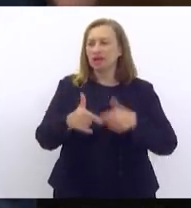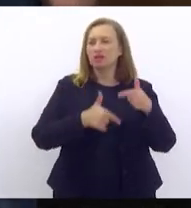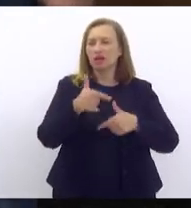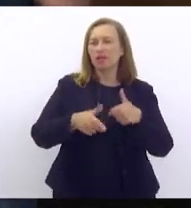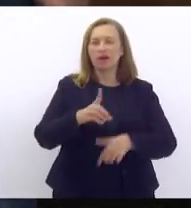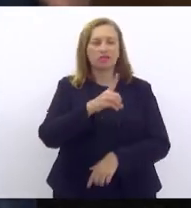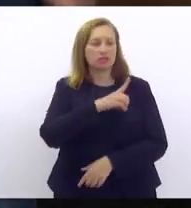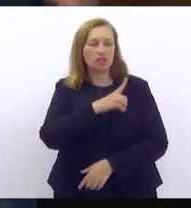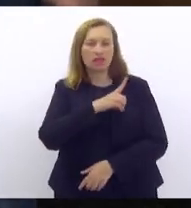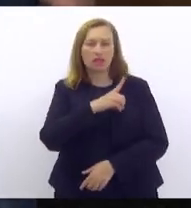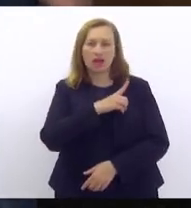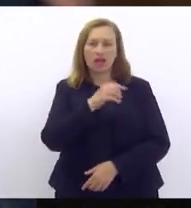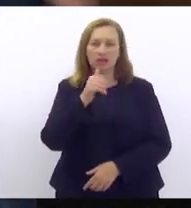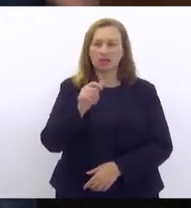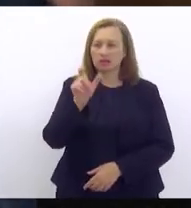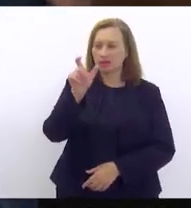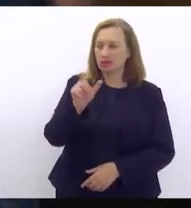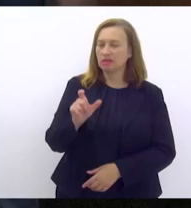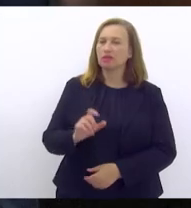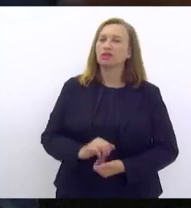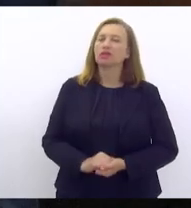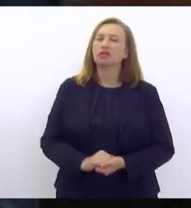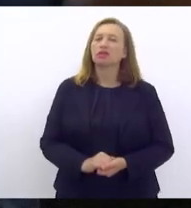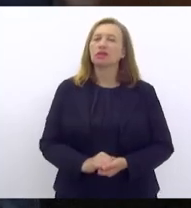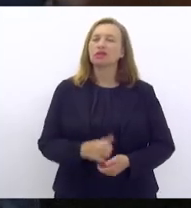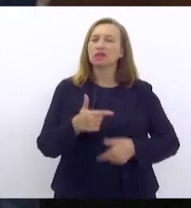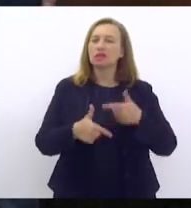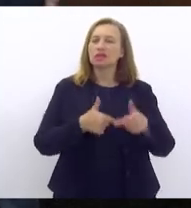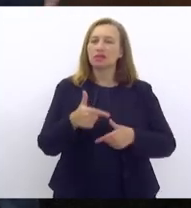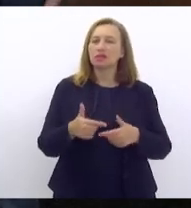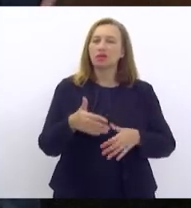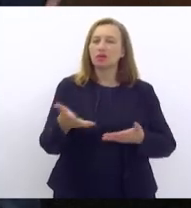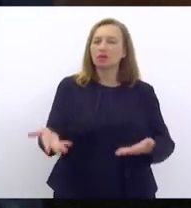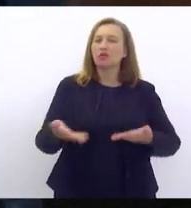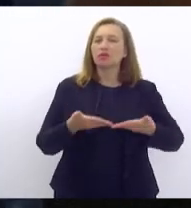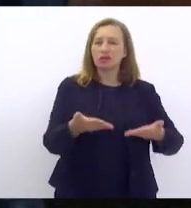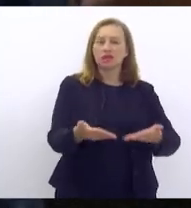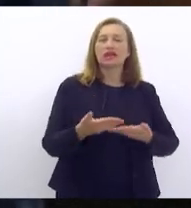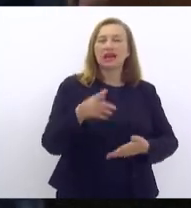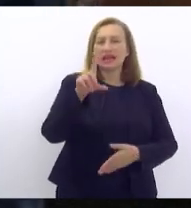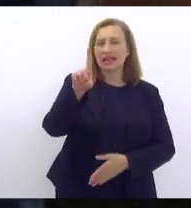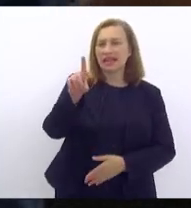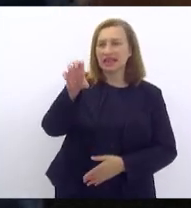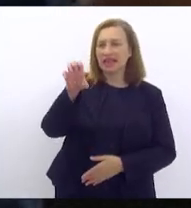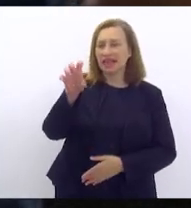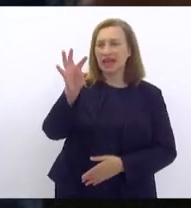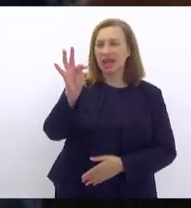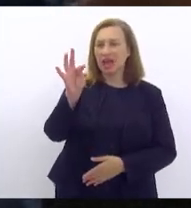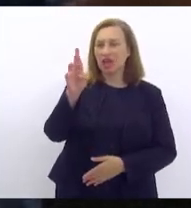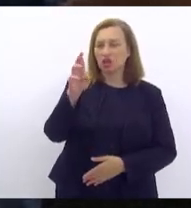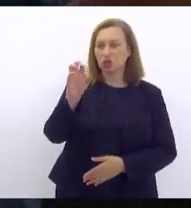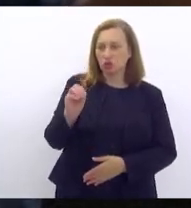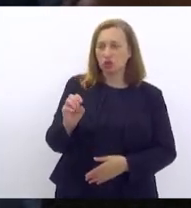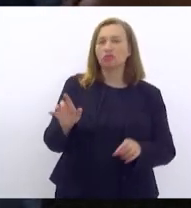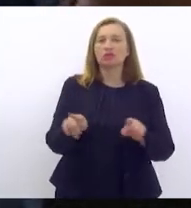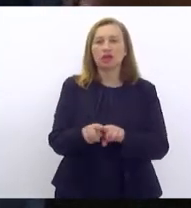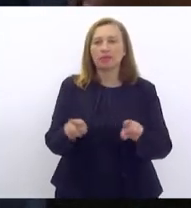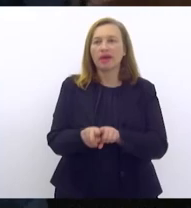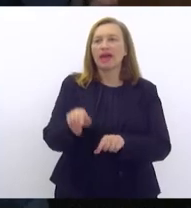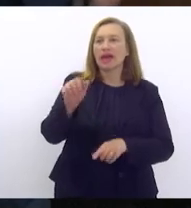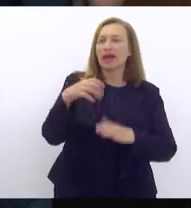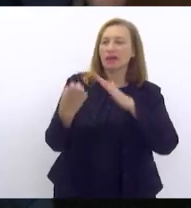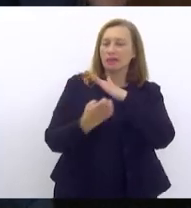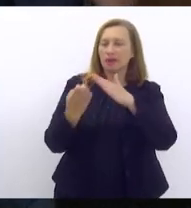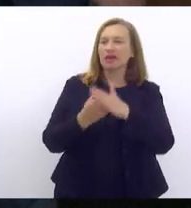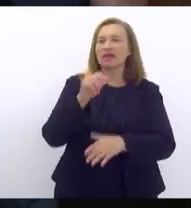nós tivemos uma reunião na CPI, onde convocamos o DETRO, o DETRAN, a APL, empresa essa que atormenta a